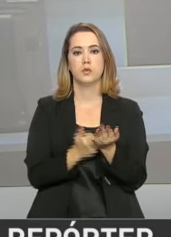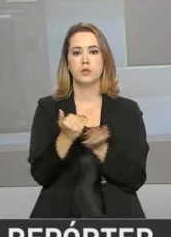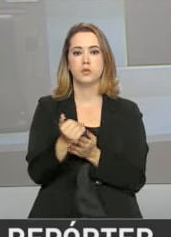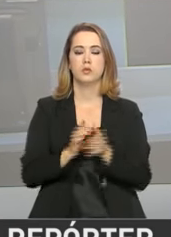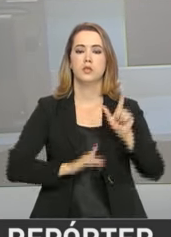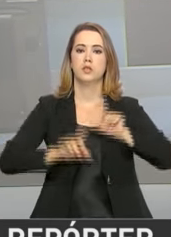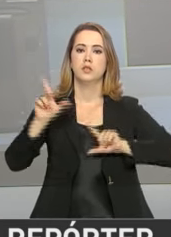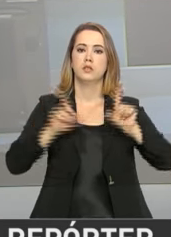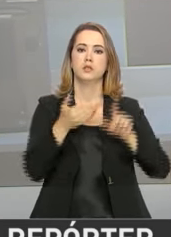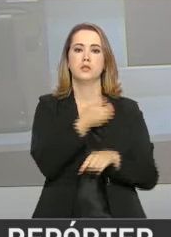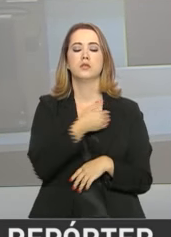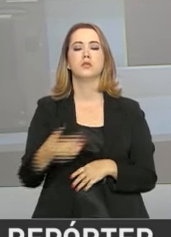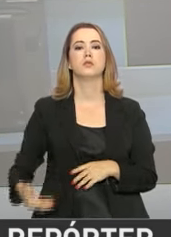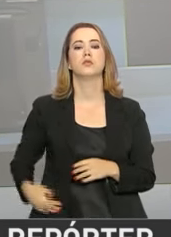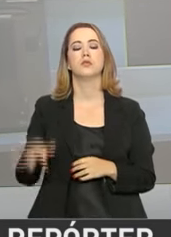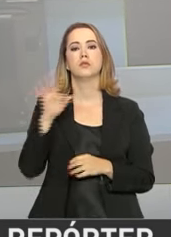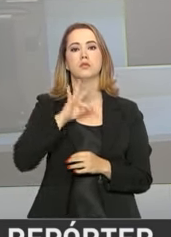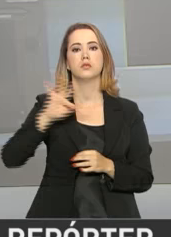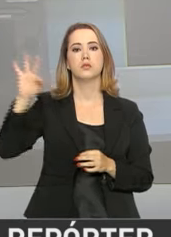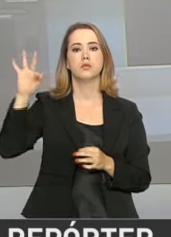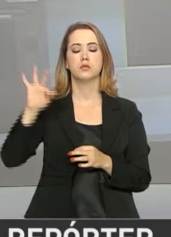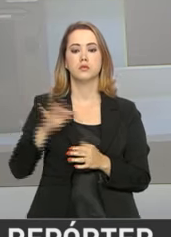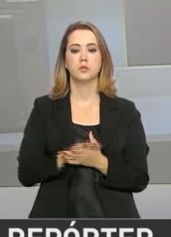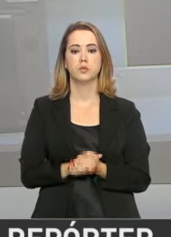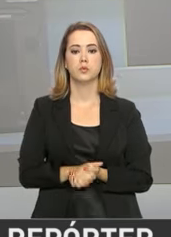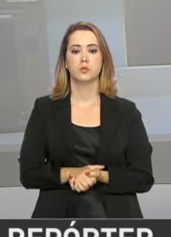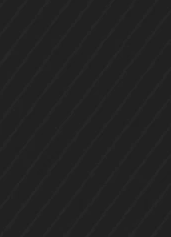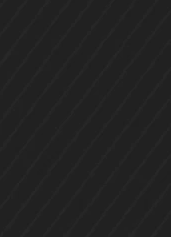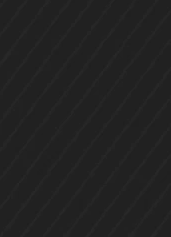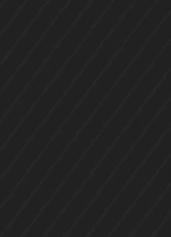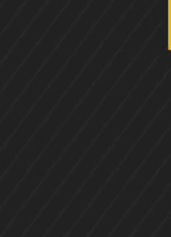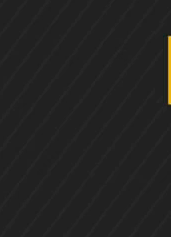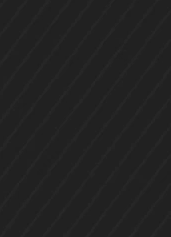você e continue com a gente. NBR, a TV do governo